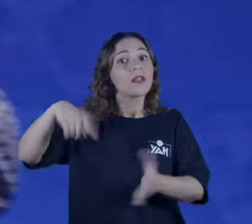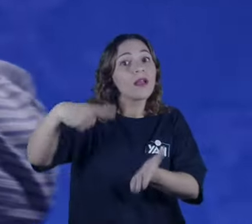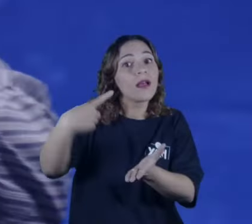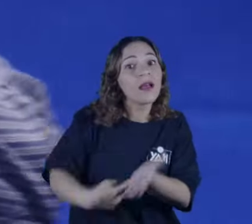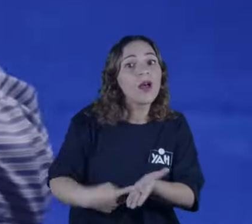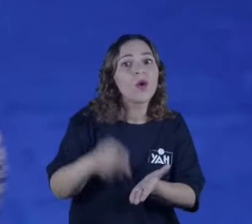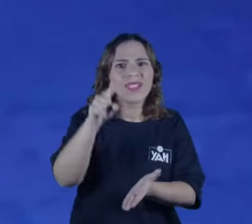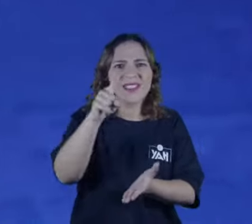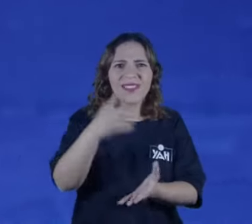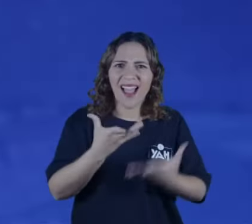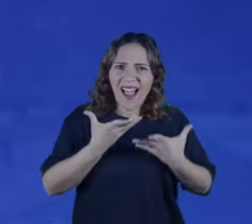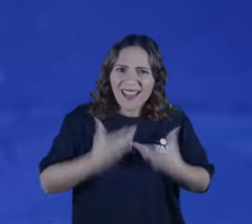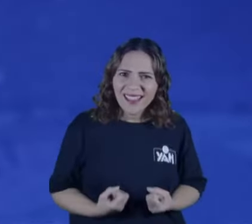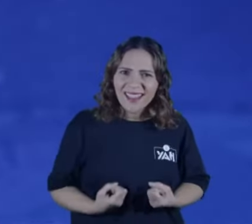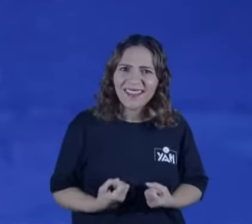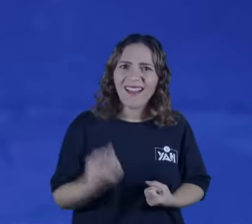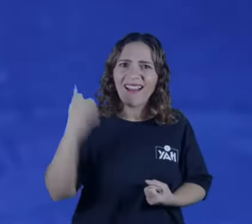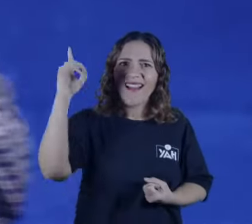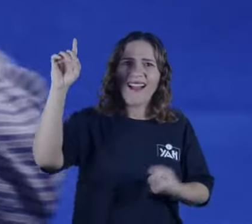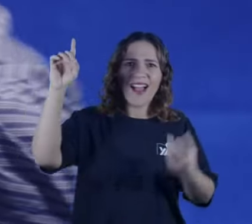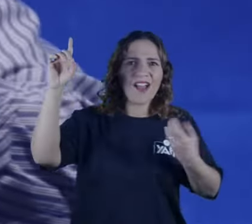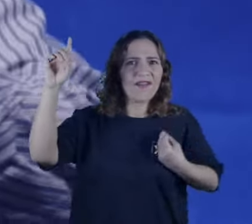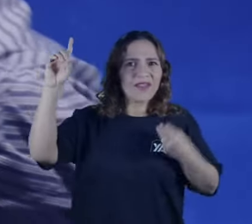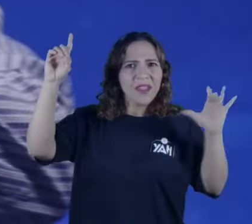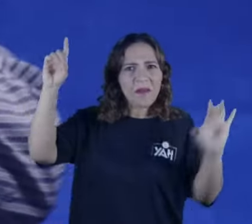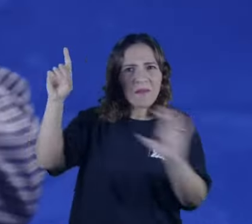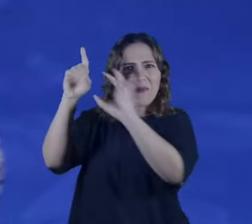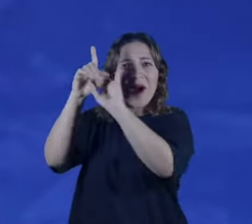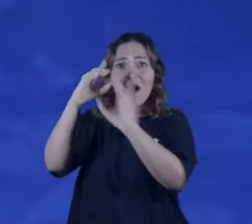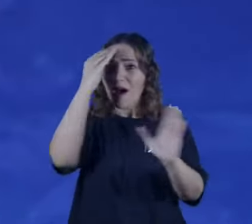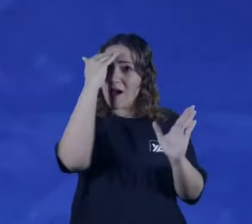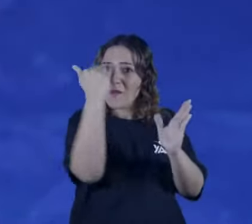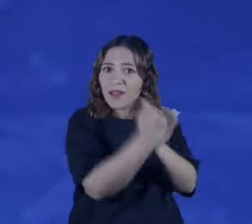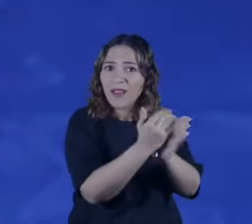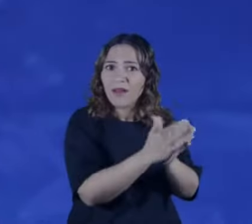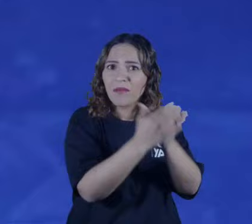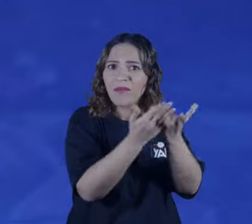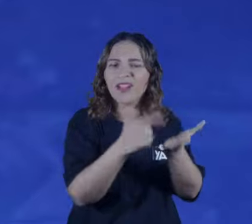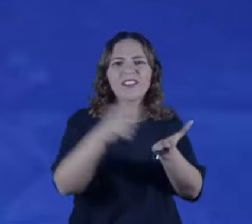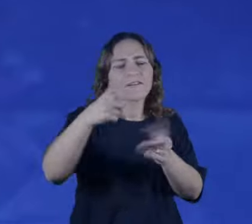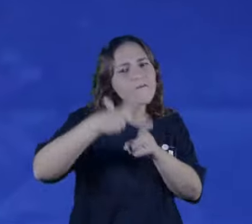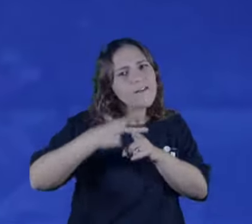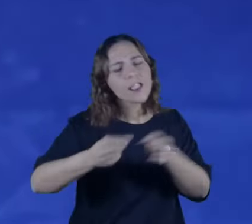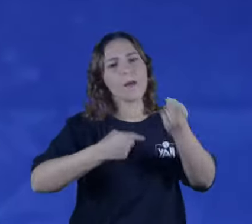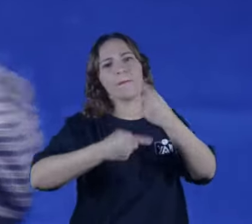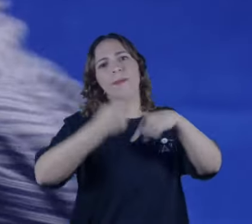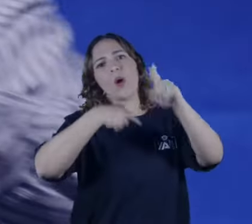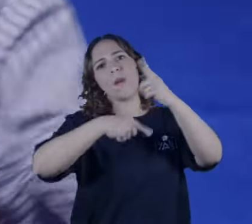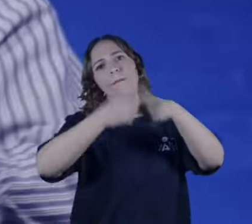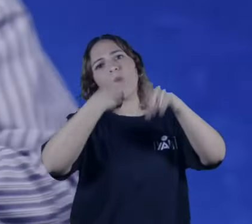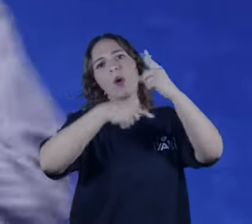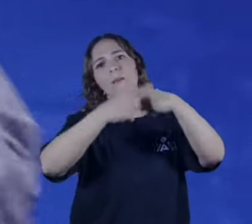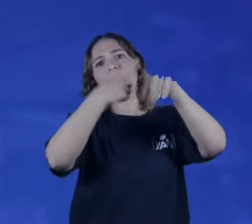você se entregar a Ele e cumprir a sua palavra, você será mais do que vencedor.